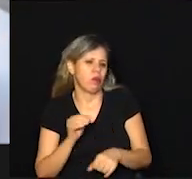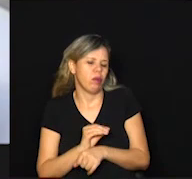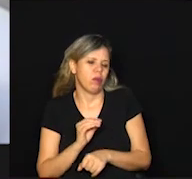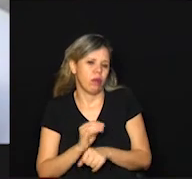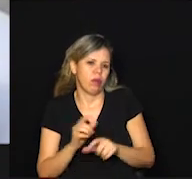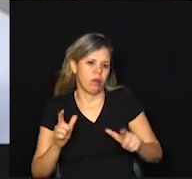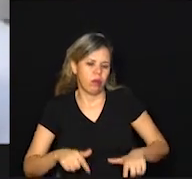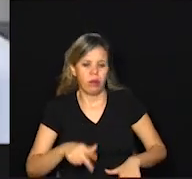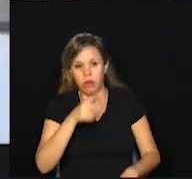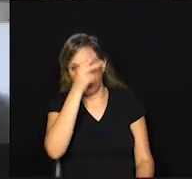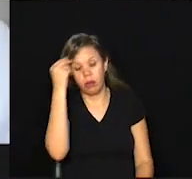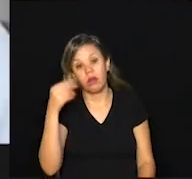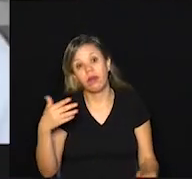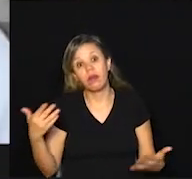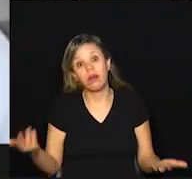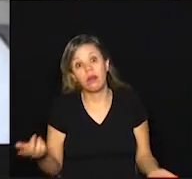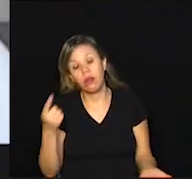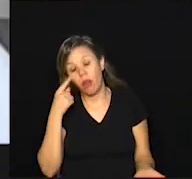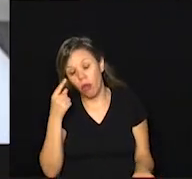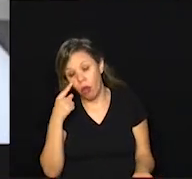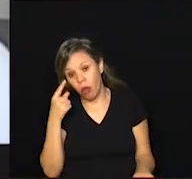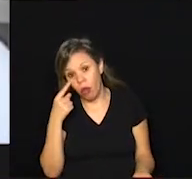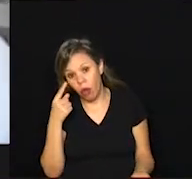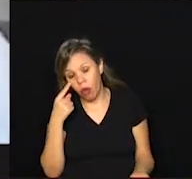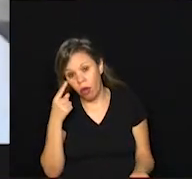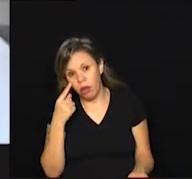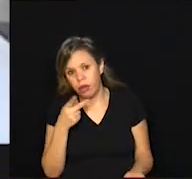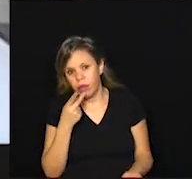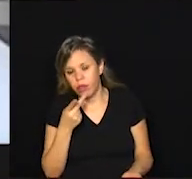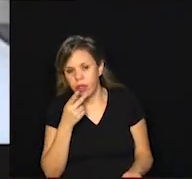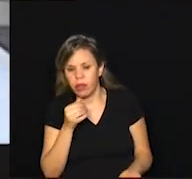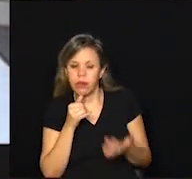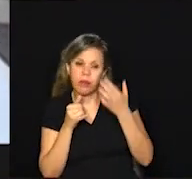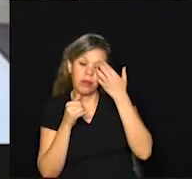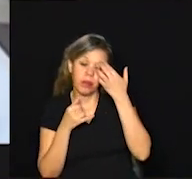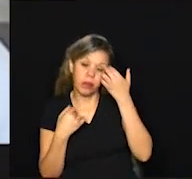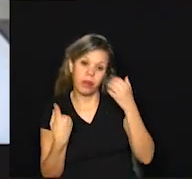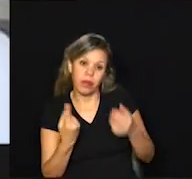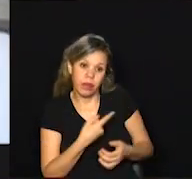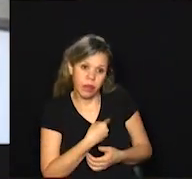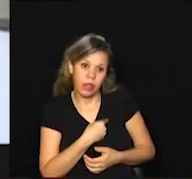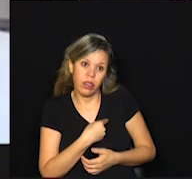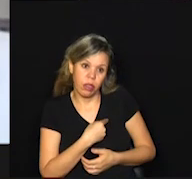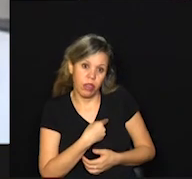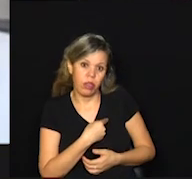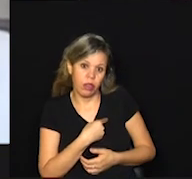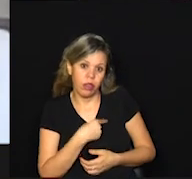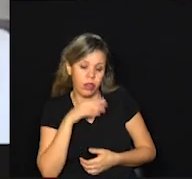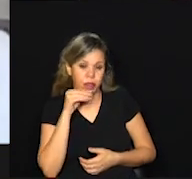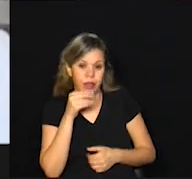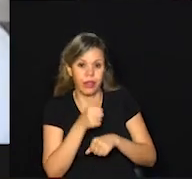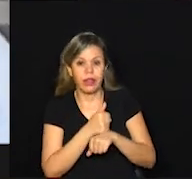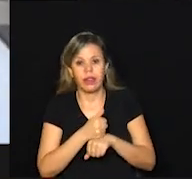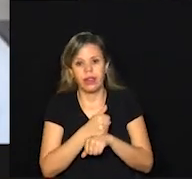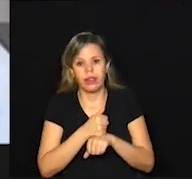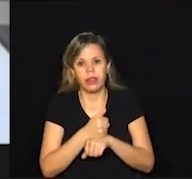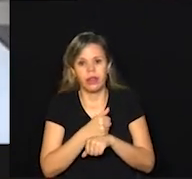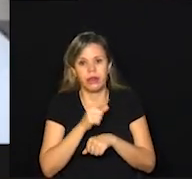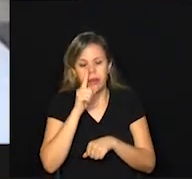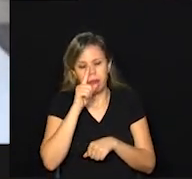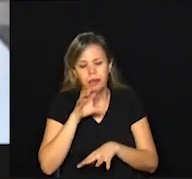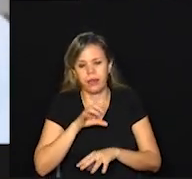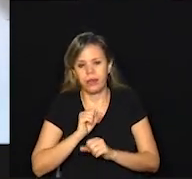é um espaço Então olha como que a gente está colocando a gente tá colocando os nossos fazedores de Cultura em